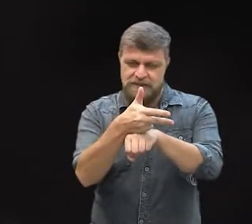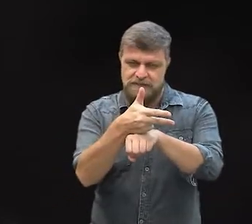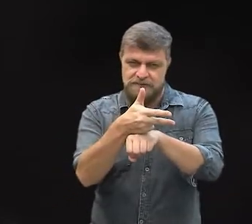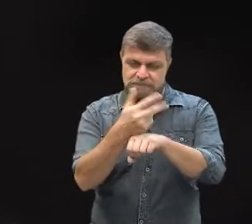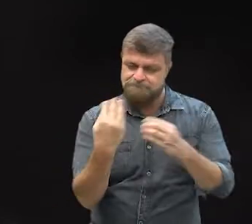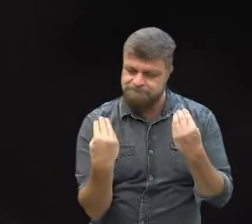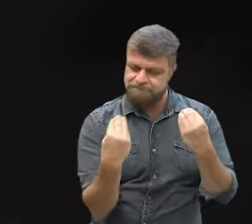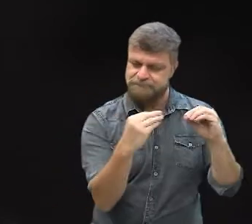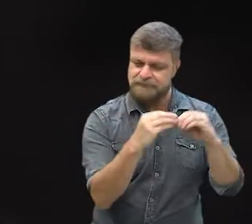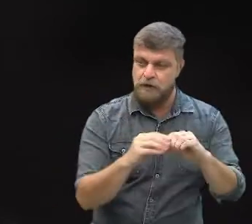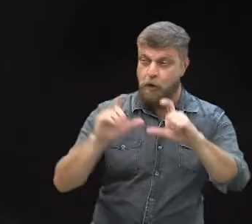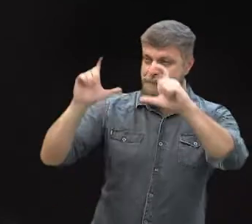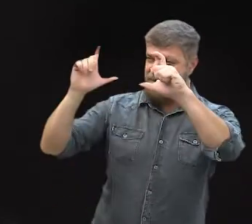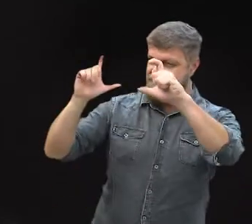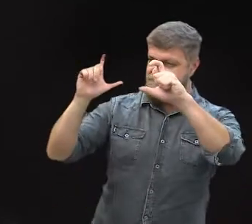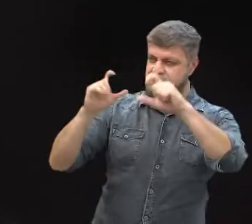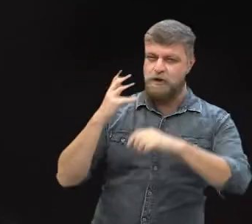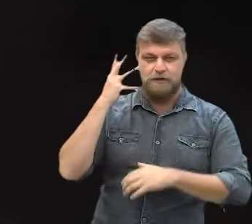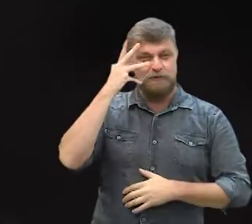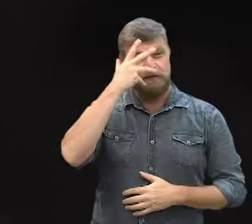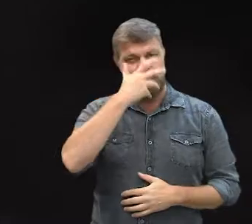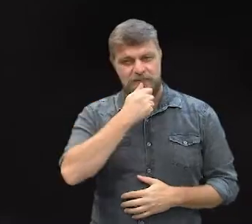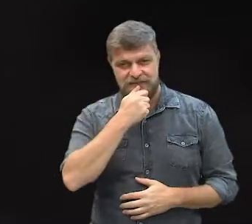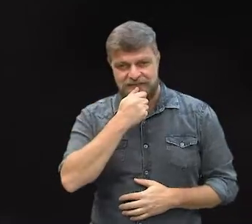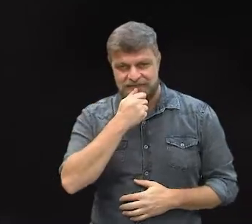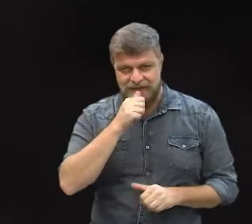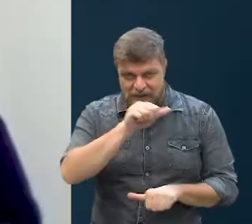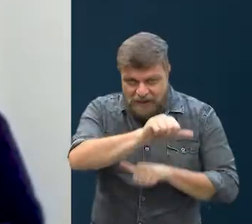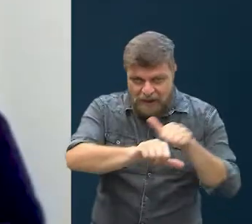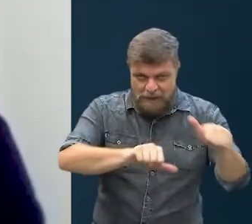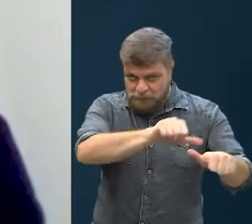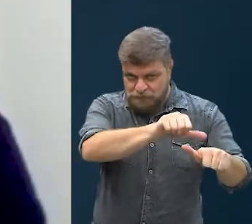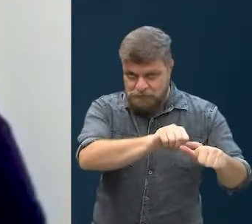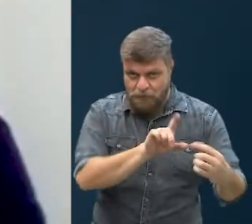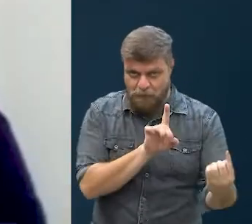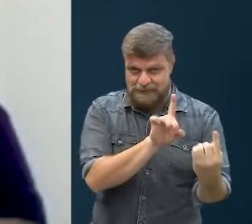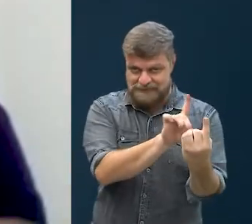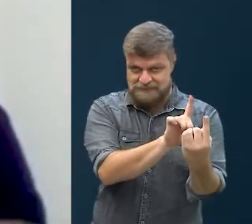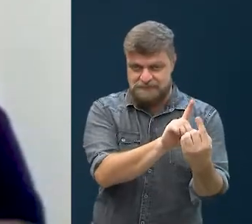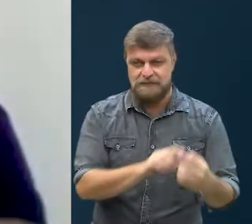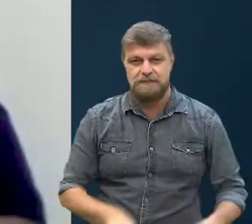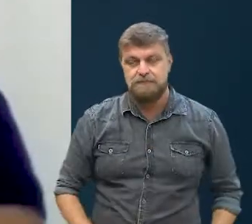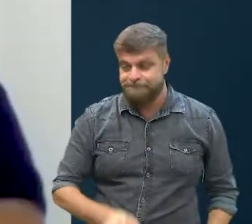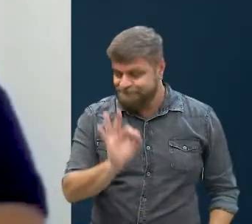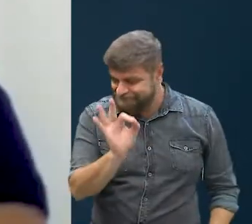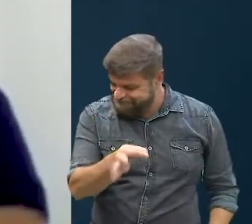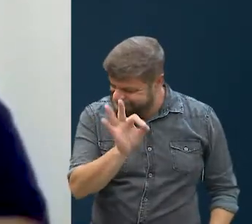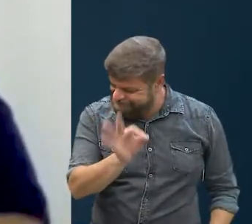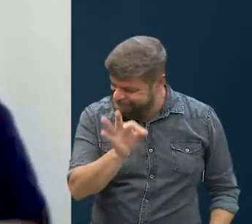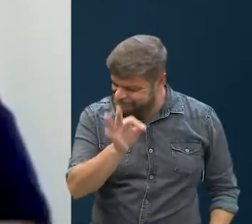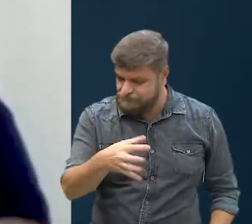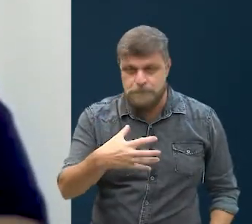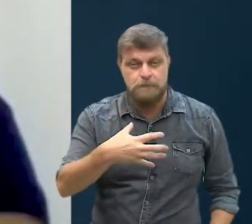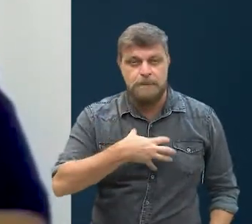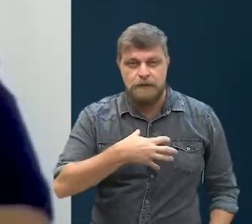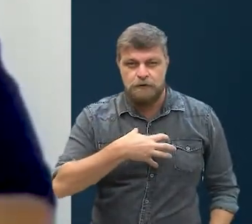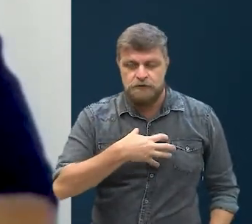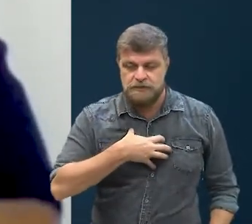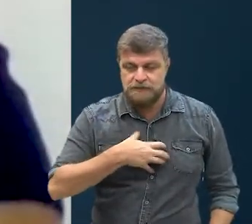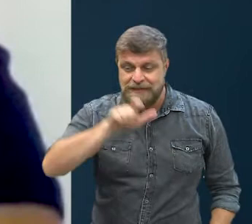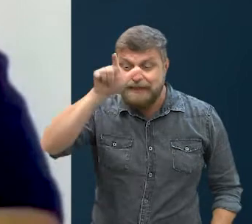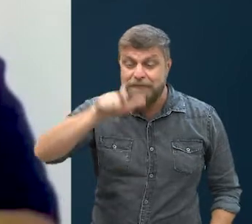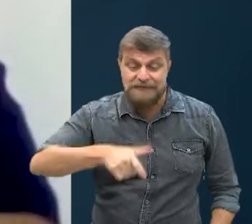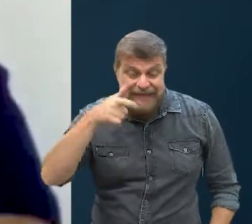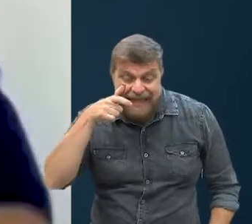vou colocar uma foto bonita. Agora é isso. Exato. A forma de envolver o